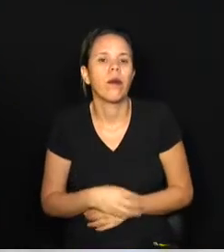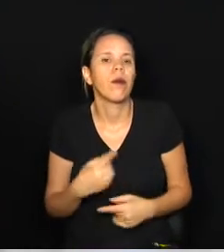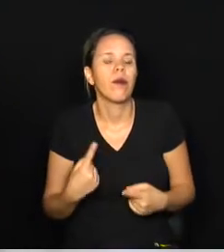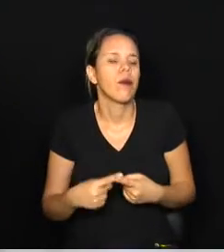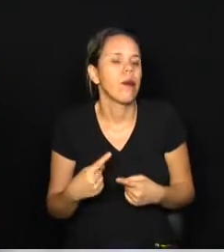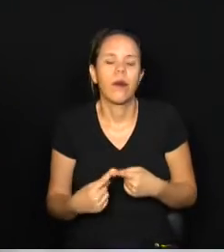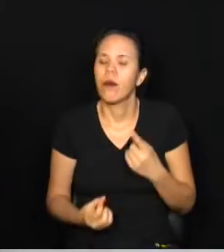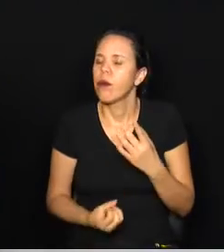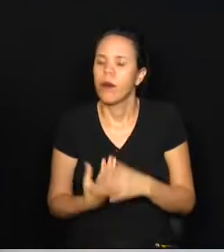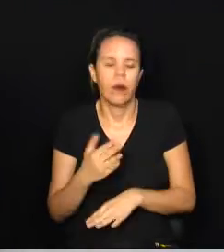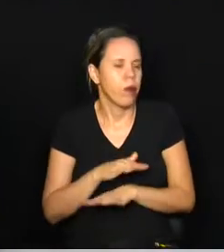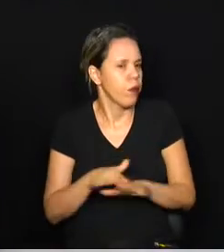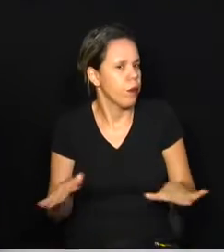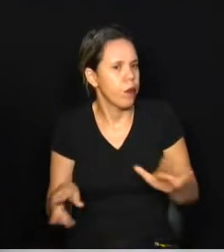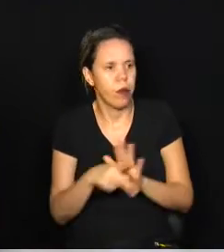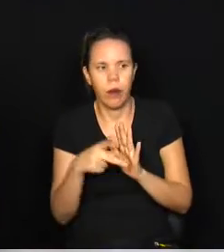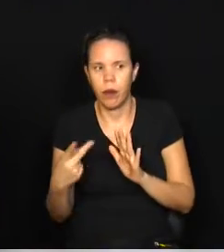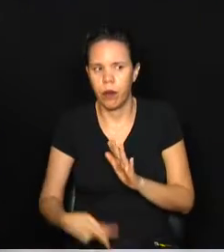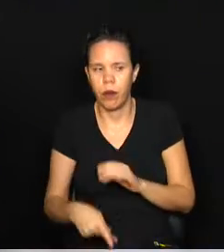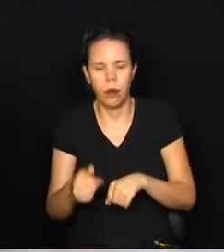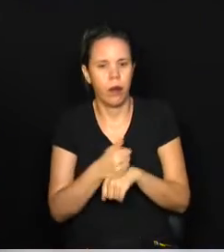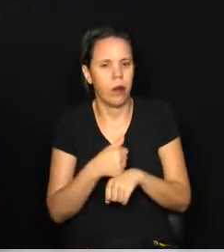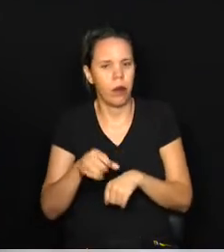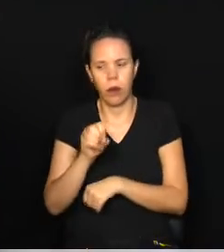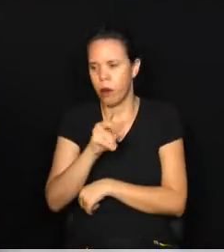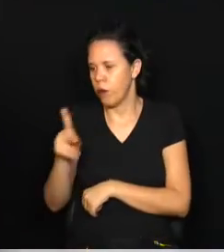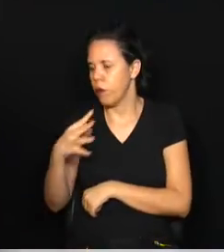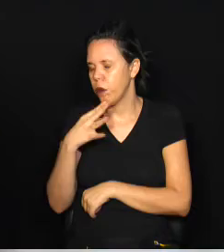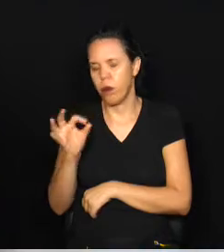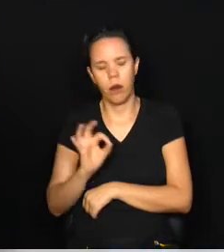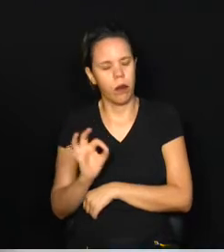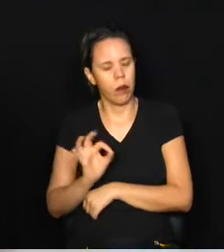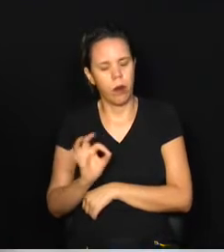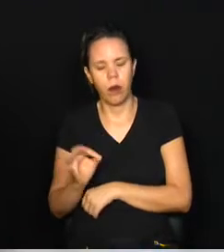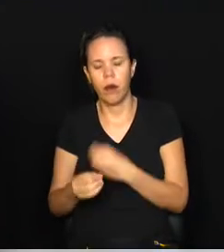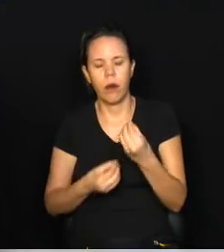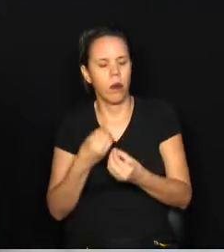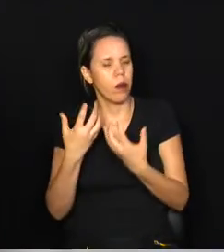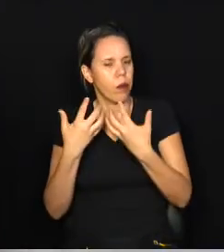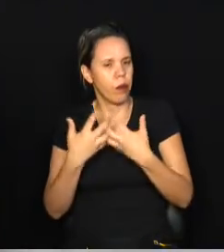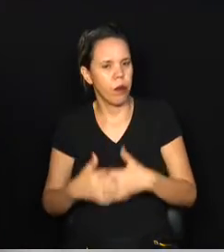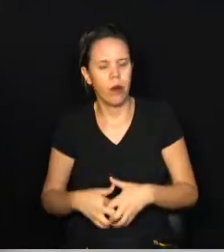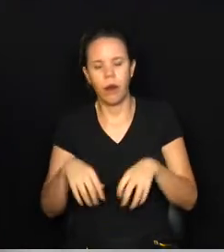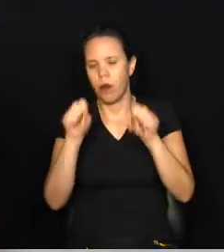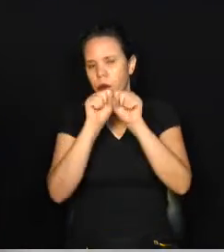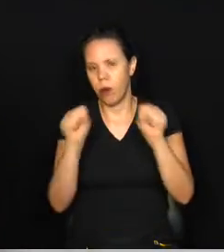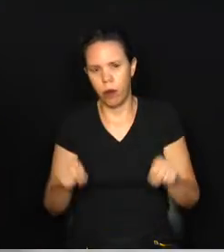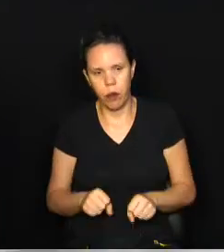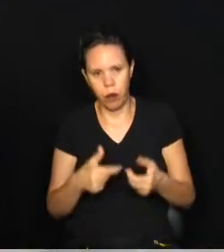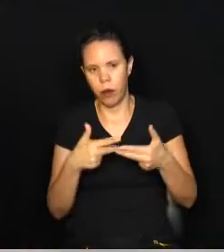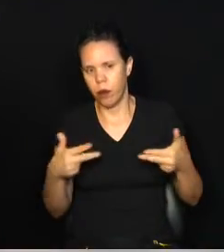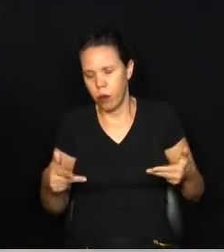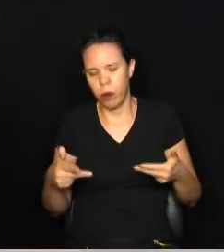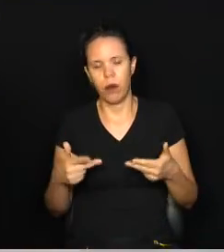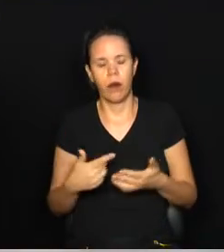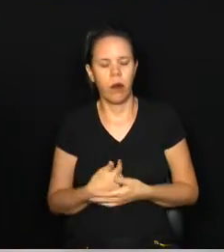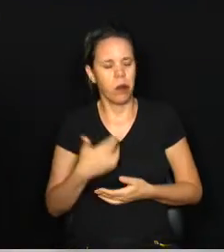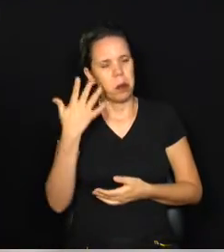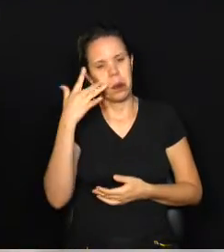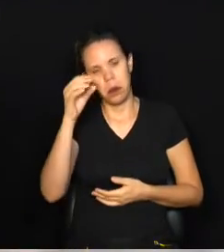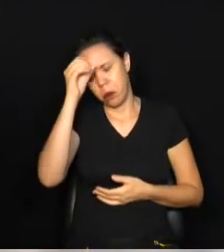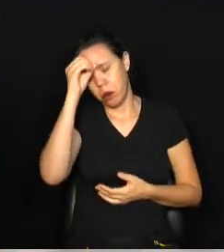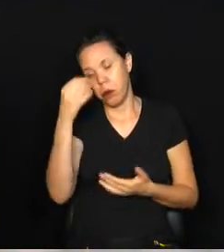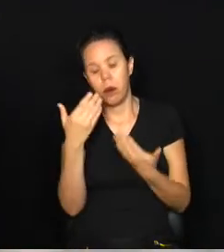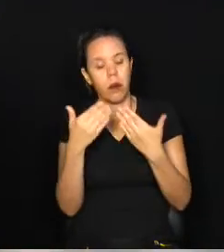não acontece? Porque o próprio optometrista, às vezes, não conhece como funciona o sistema e ele não sabe qual porta